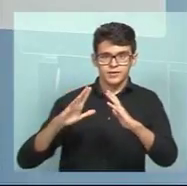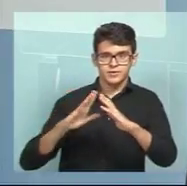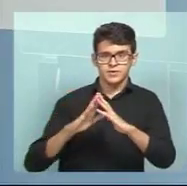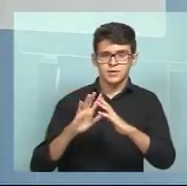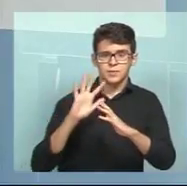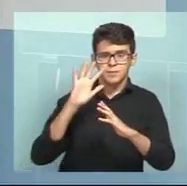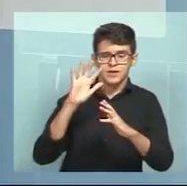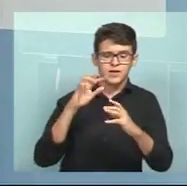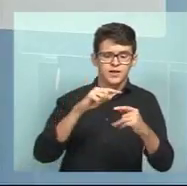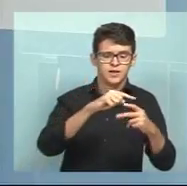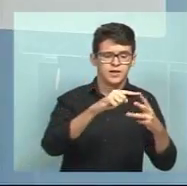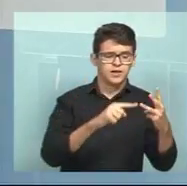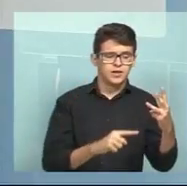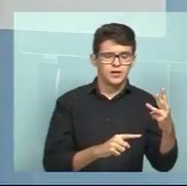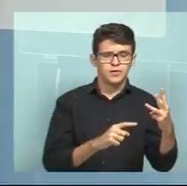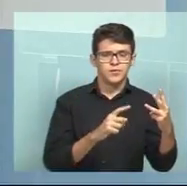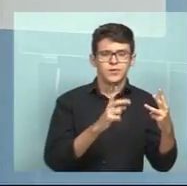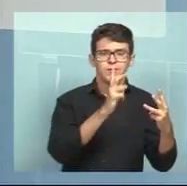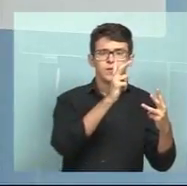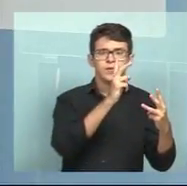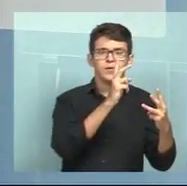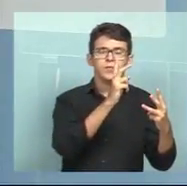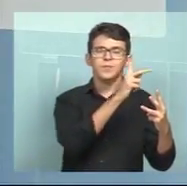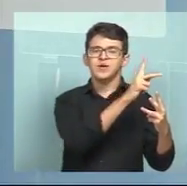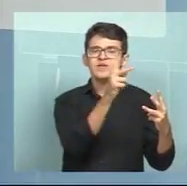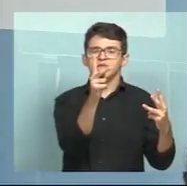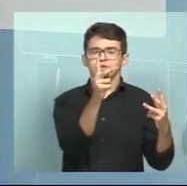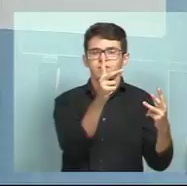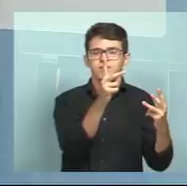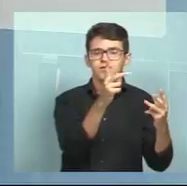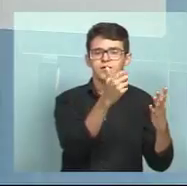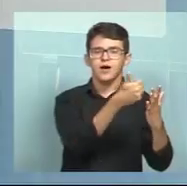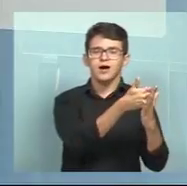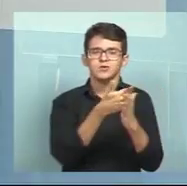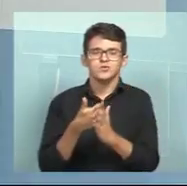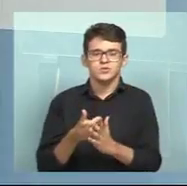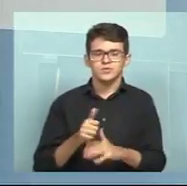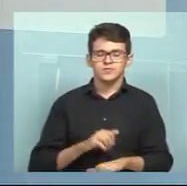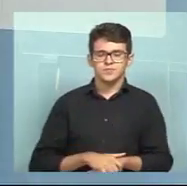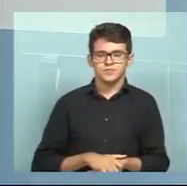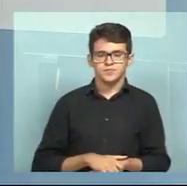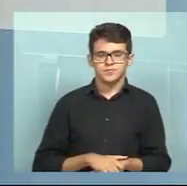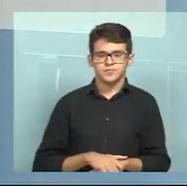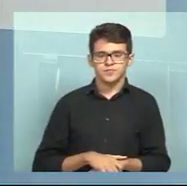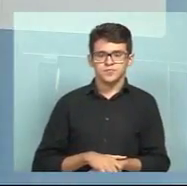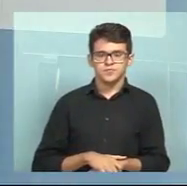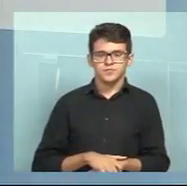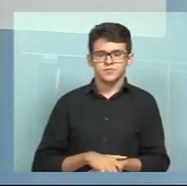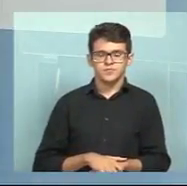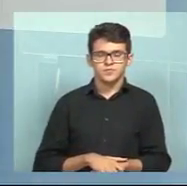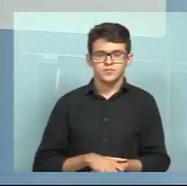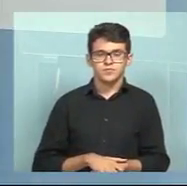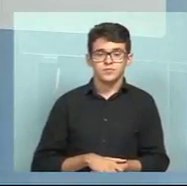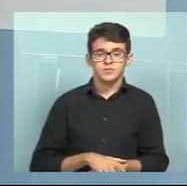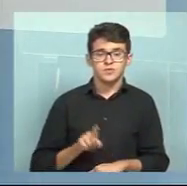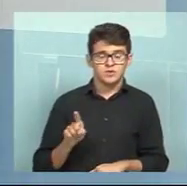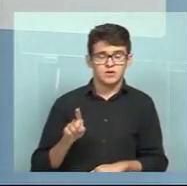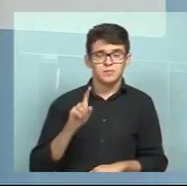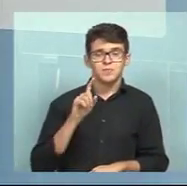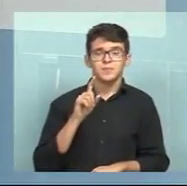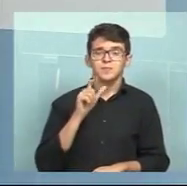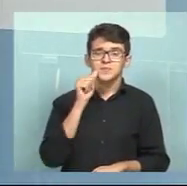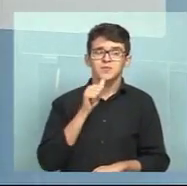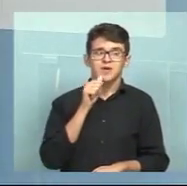pelo governador, nem pelo prefeito da cidade dela. Foi dado pelo presidente da República. E ela sabia que vinha de onde, né? E ela sabia que vinha de lá,